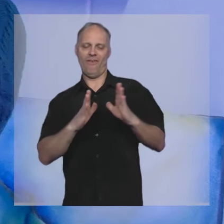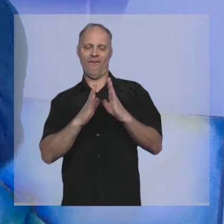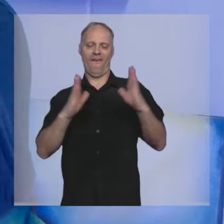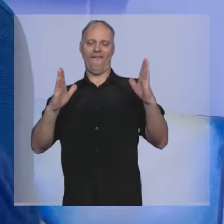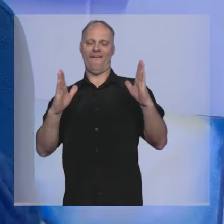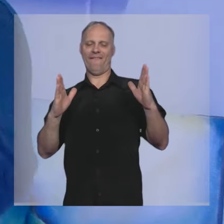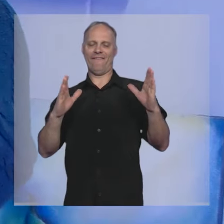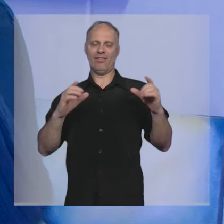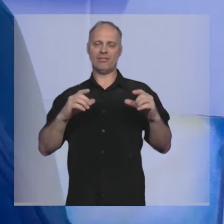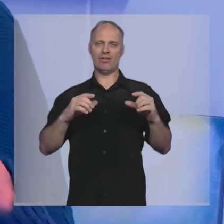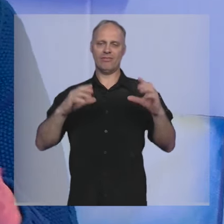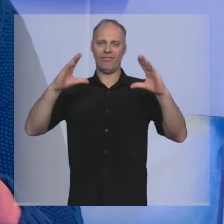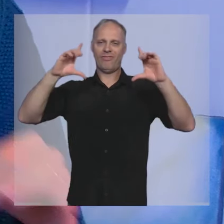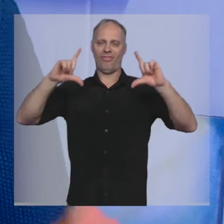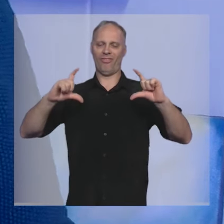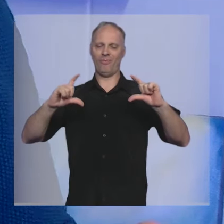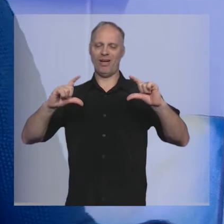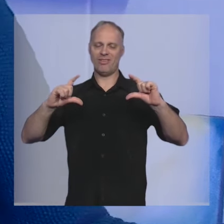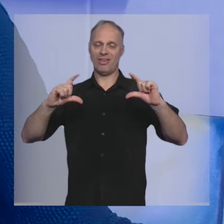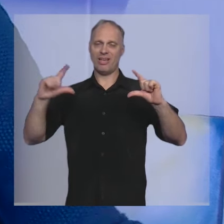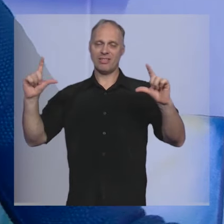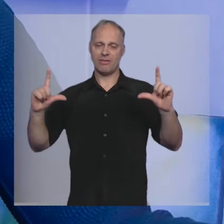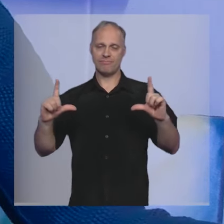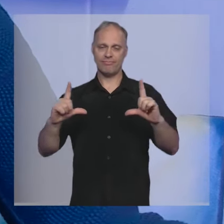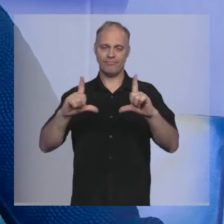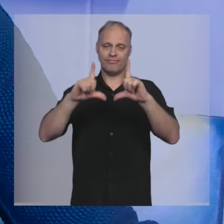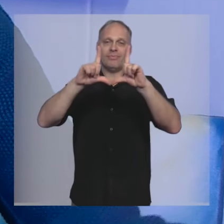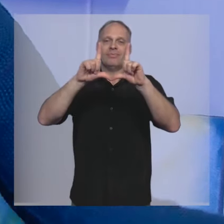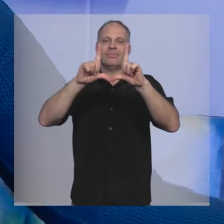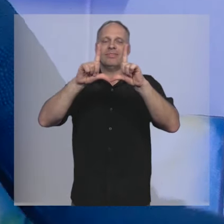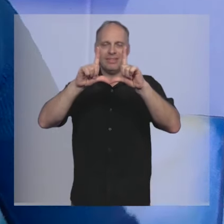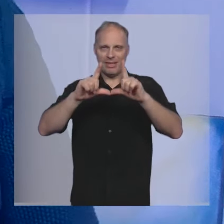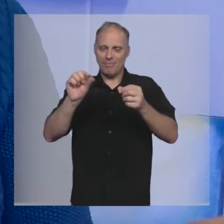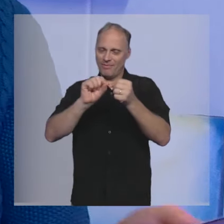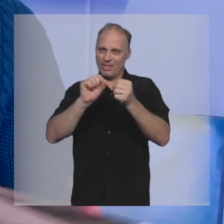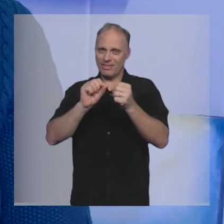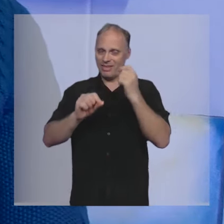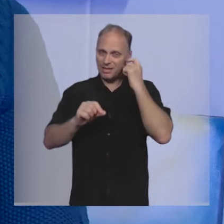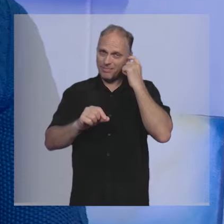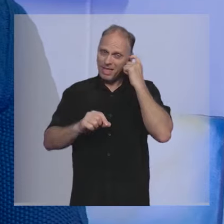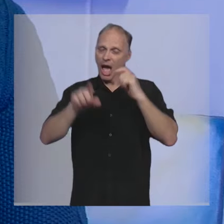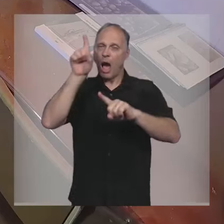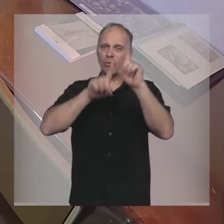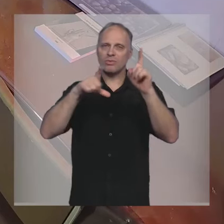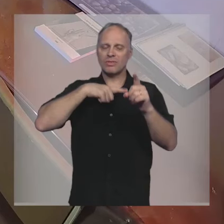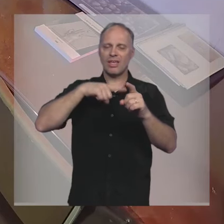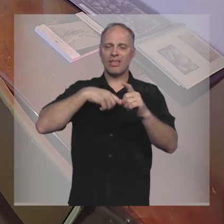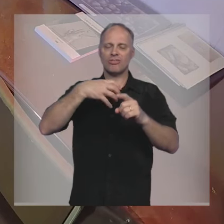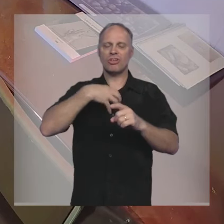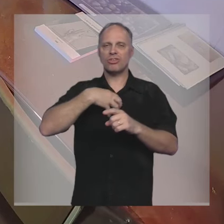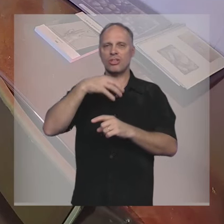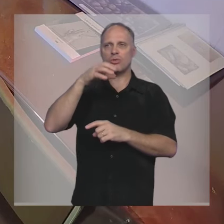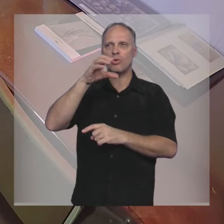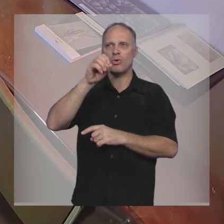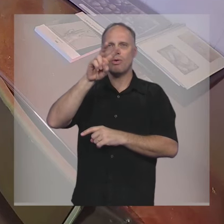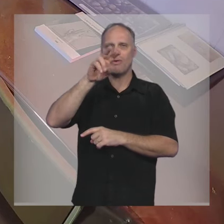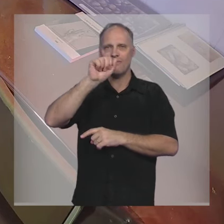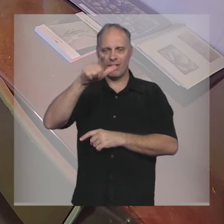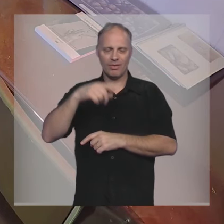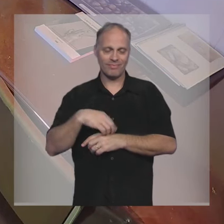e recortar em cima, tal, porque a maioria tem formas ogivais. Estou te dando um. Ah,